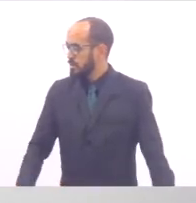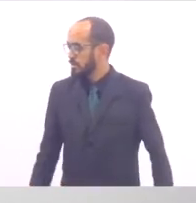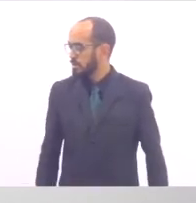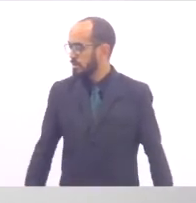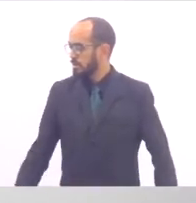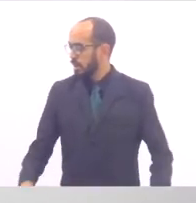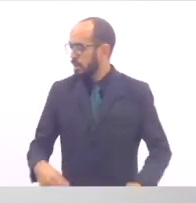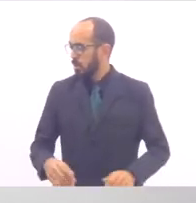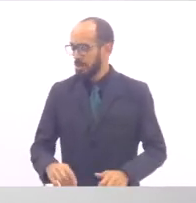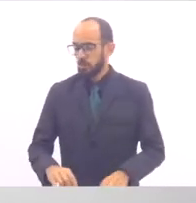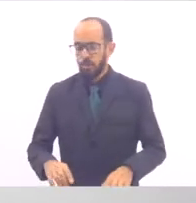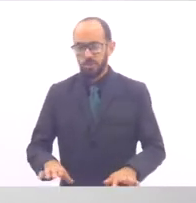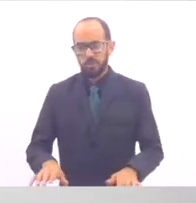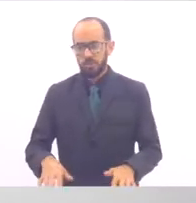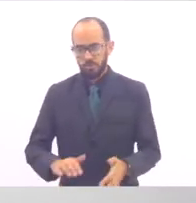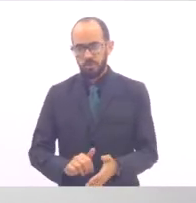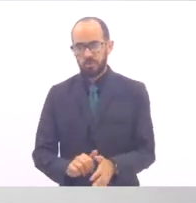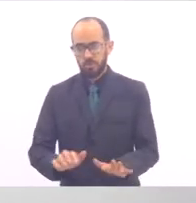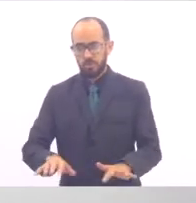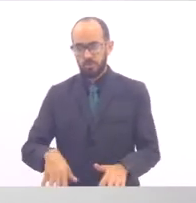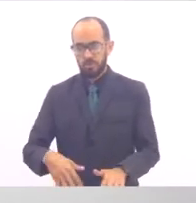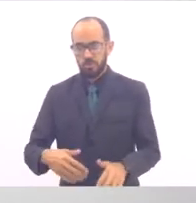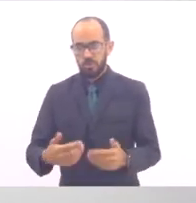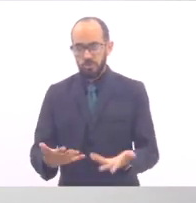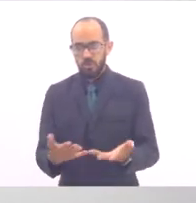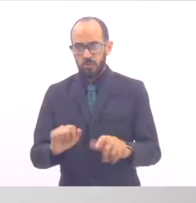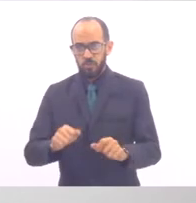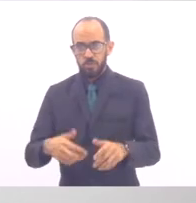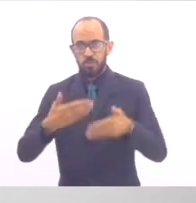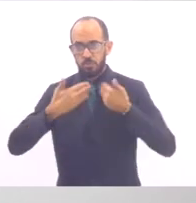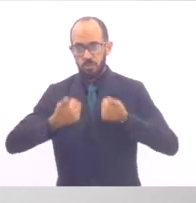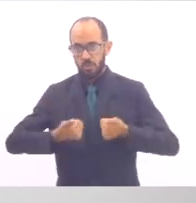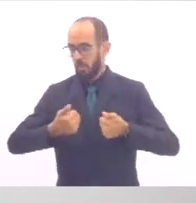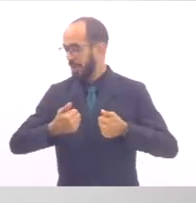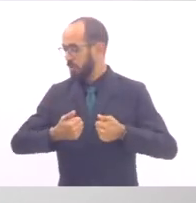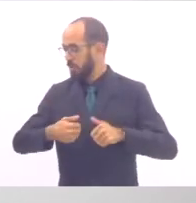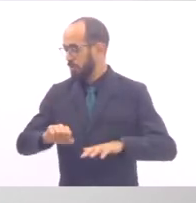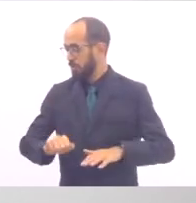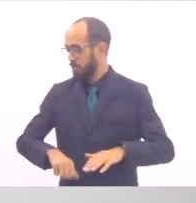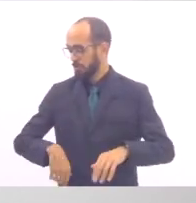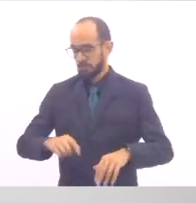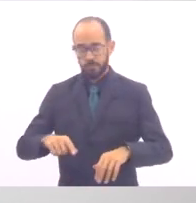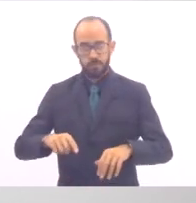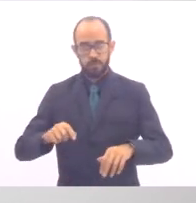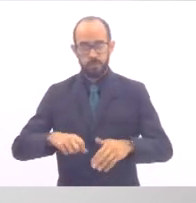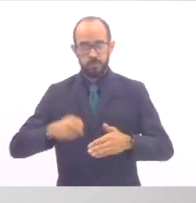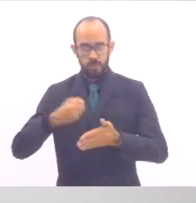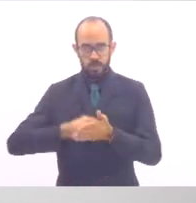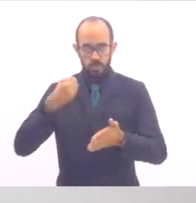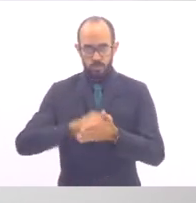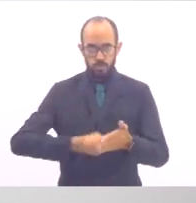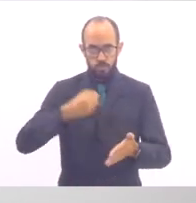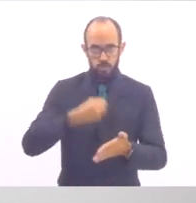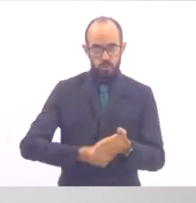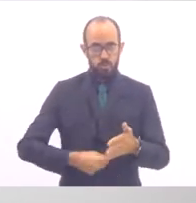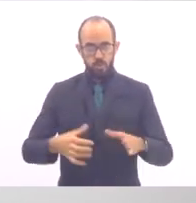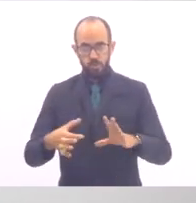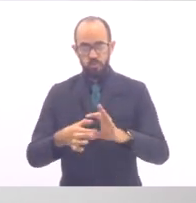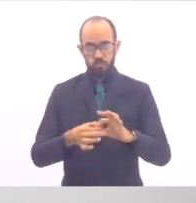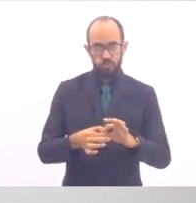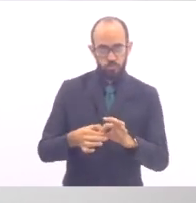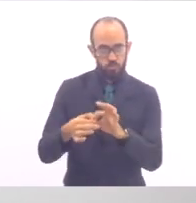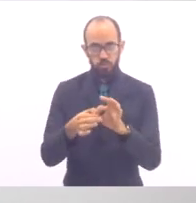com a 43, para que ela possa ser da melhor forma possível abarcada. Tem que sim ser incluído